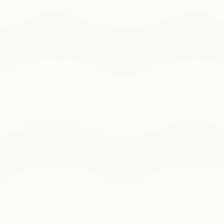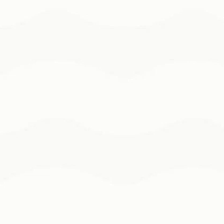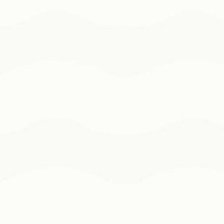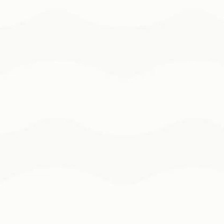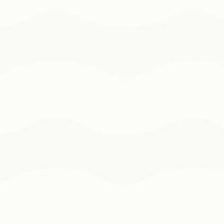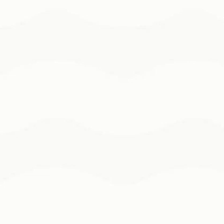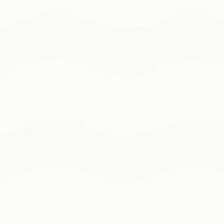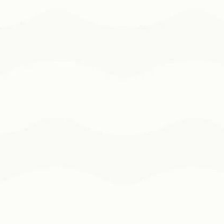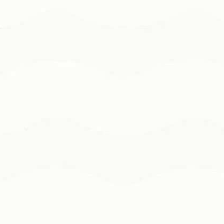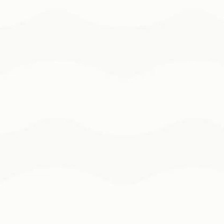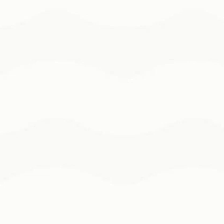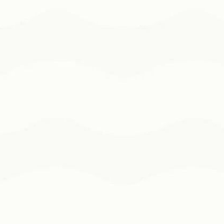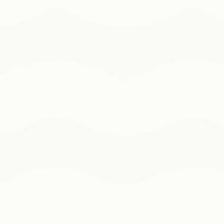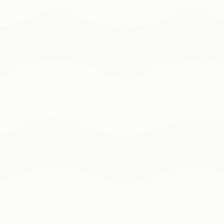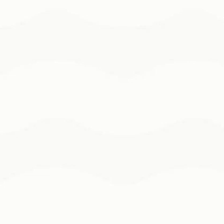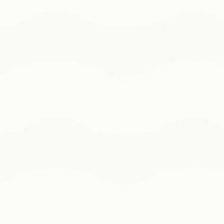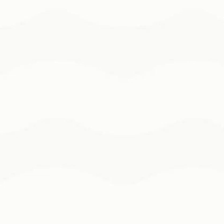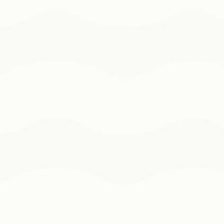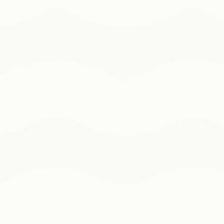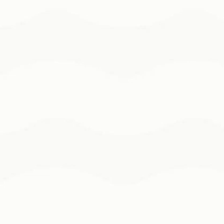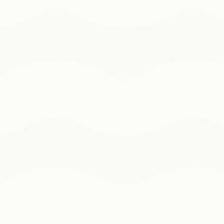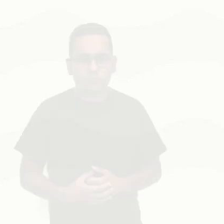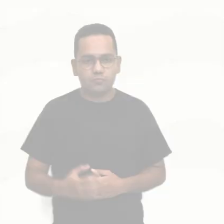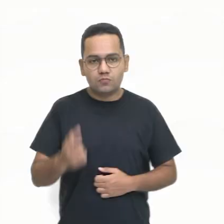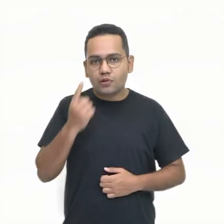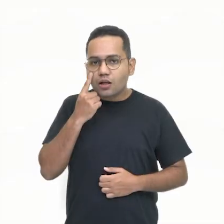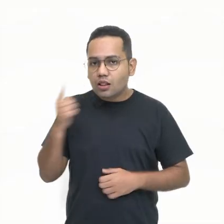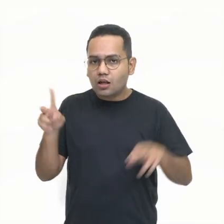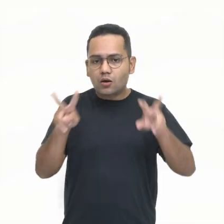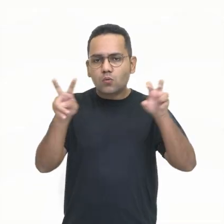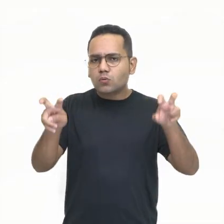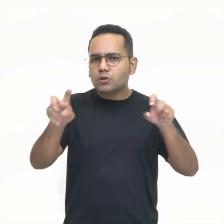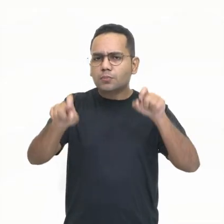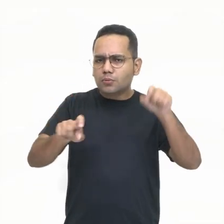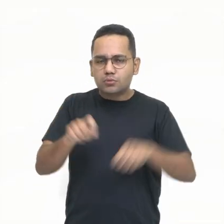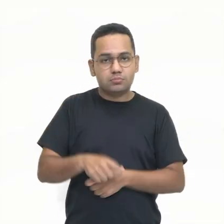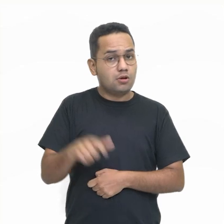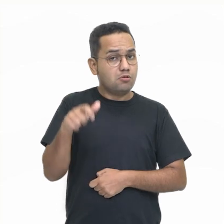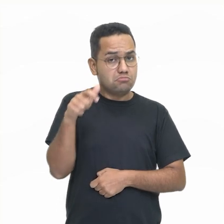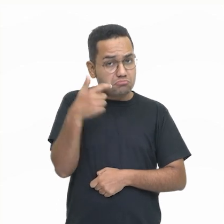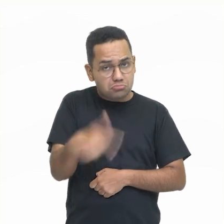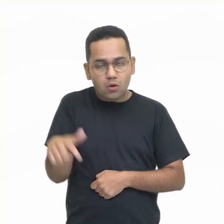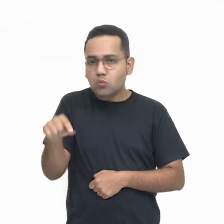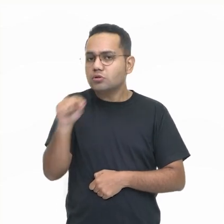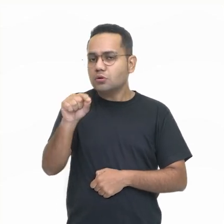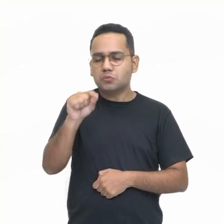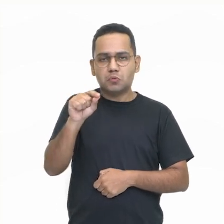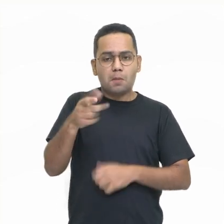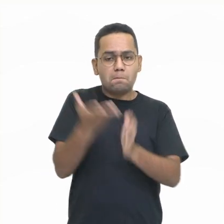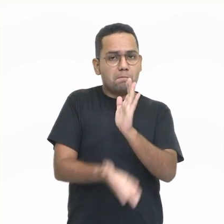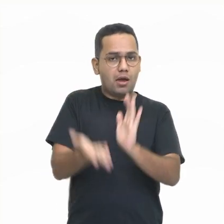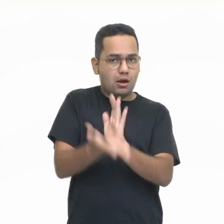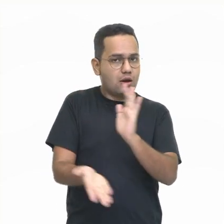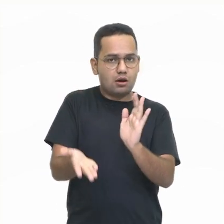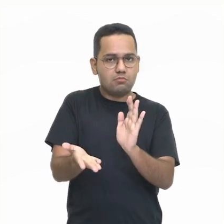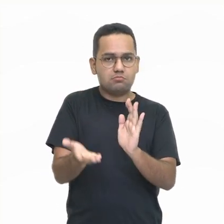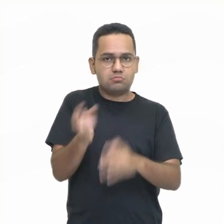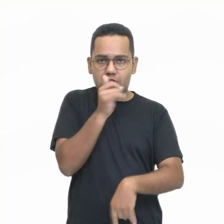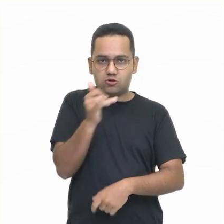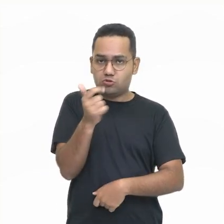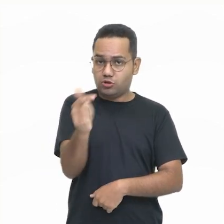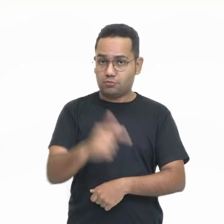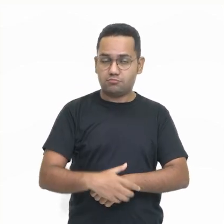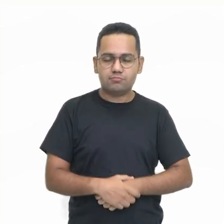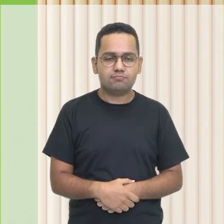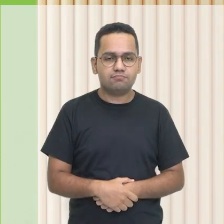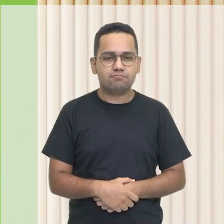o transporte passivo é aquele que não há gasto de energia, certo? Então,